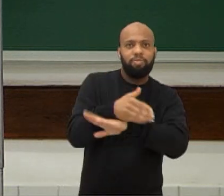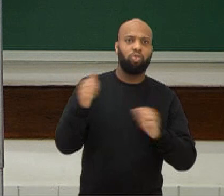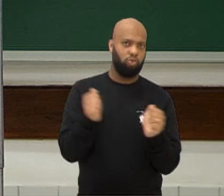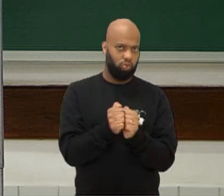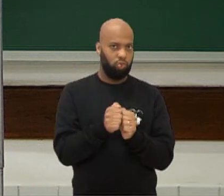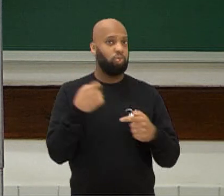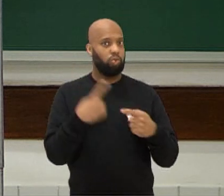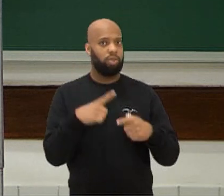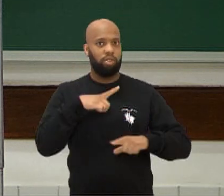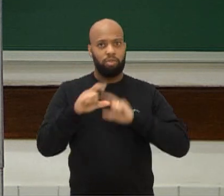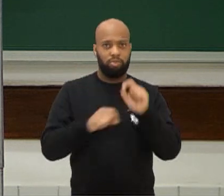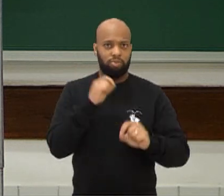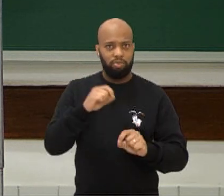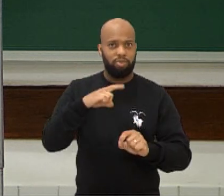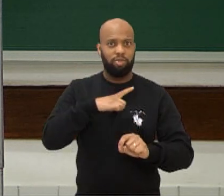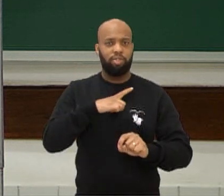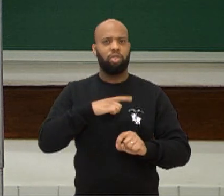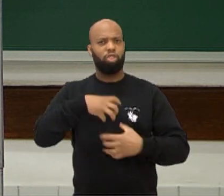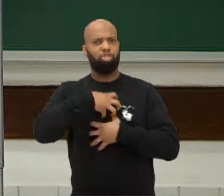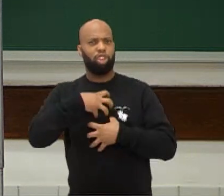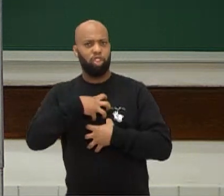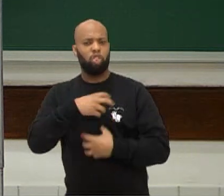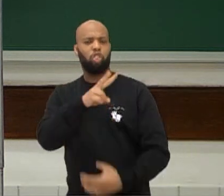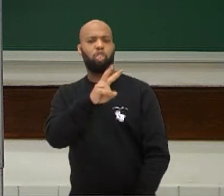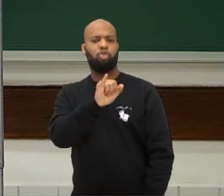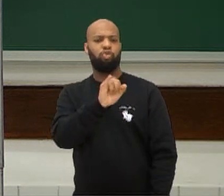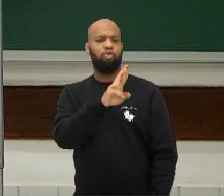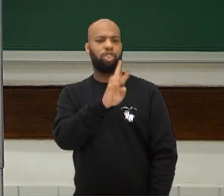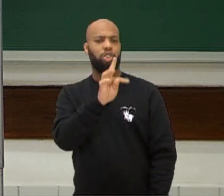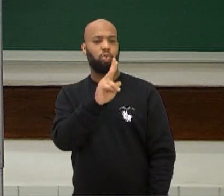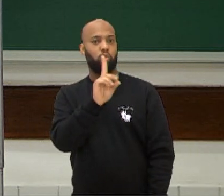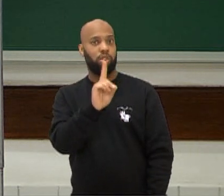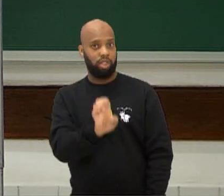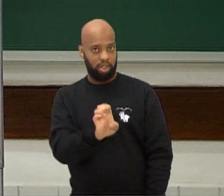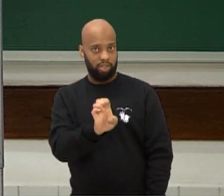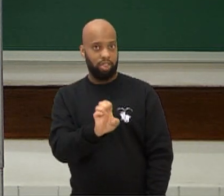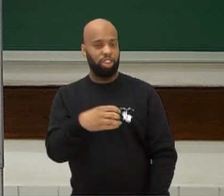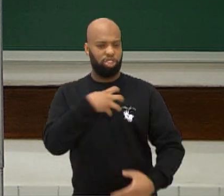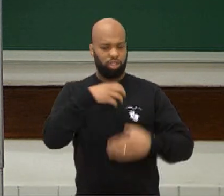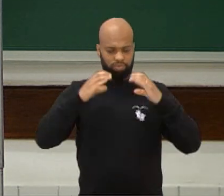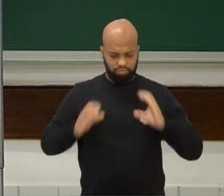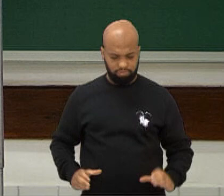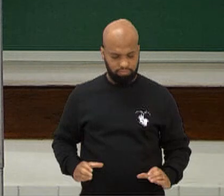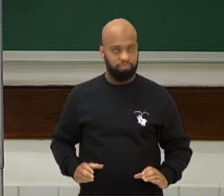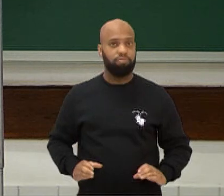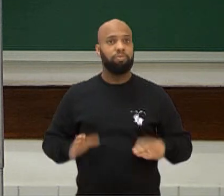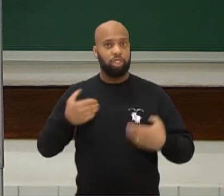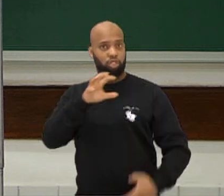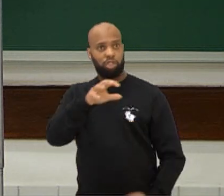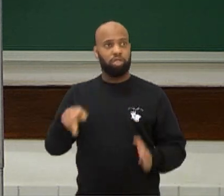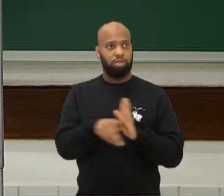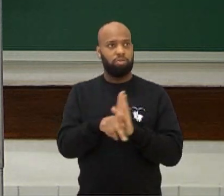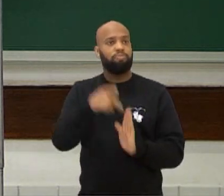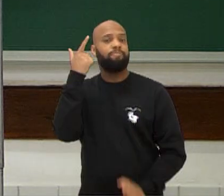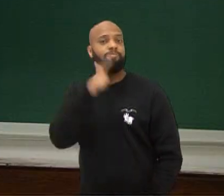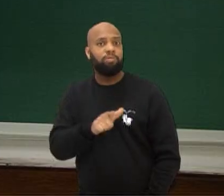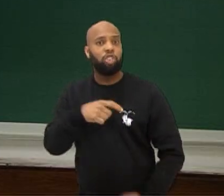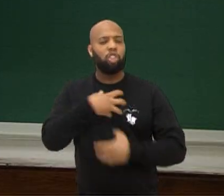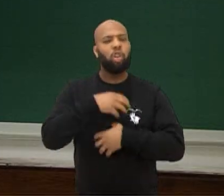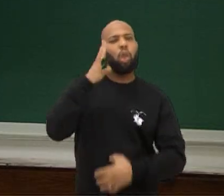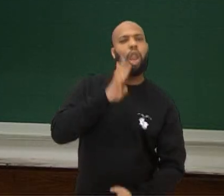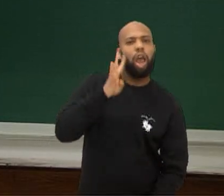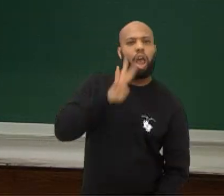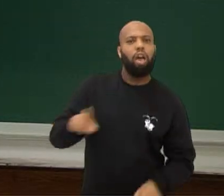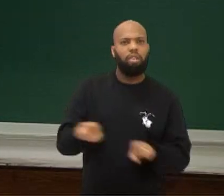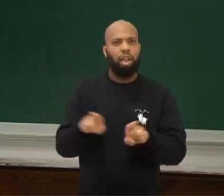Eles precisam exercer a virtude cívica. Para que eles possam exercer essa virtude cívica de uma maneira legal,